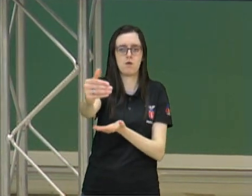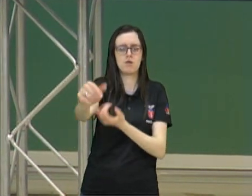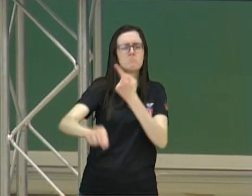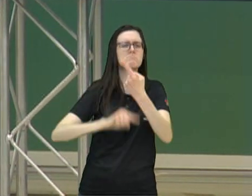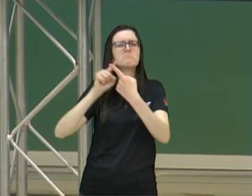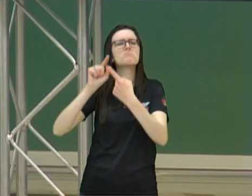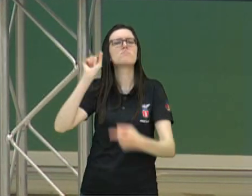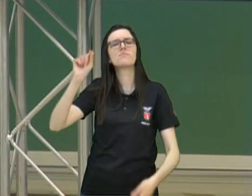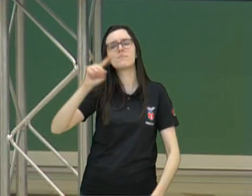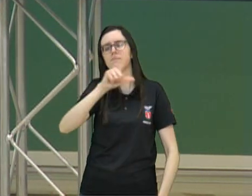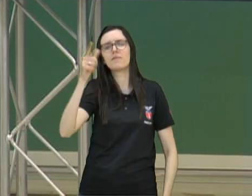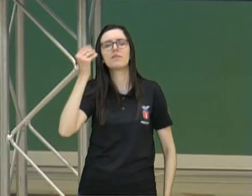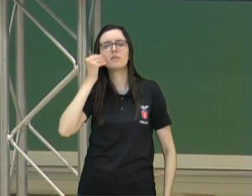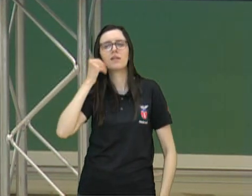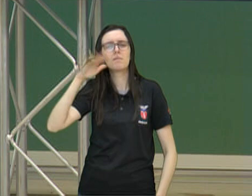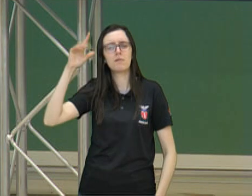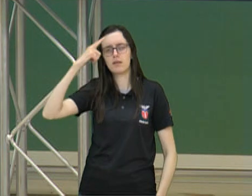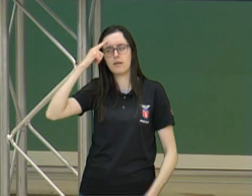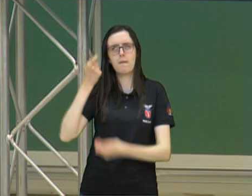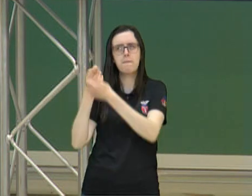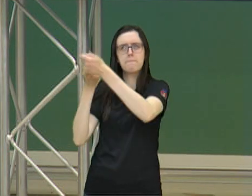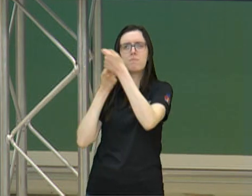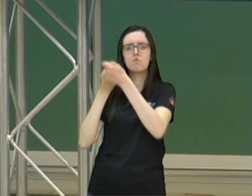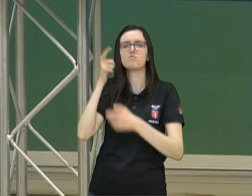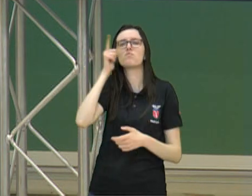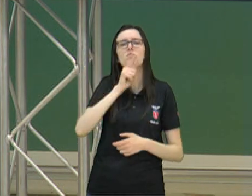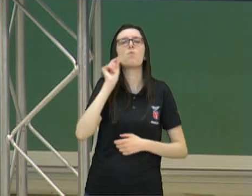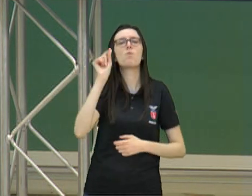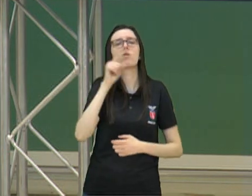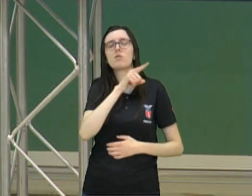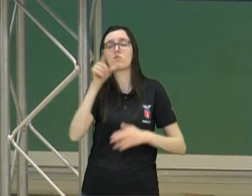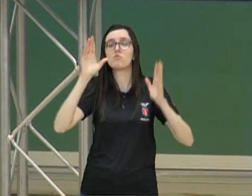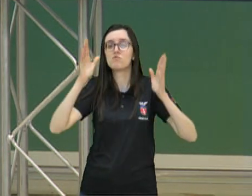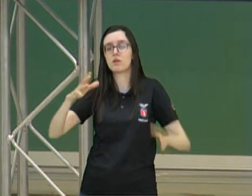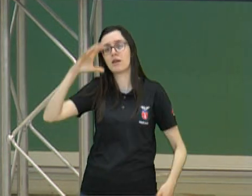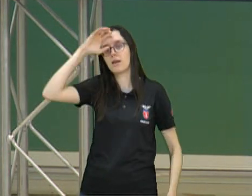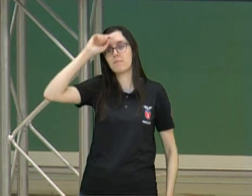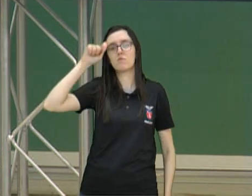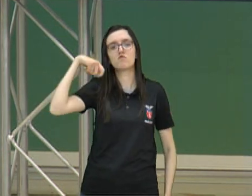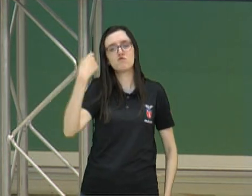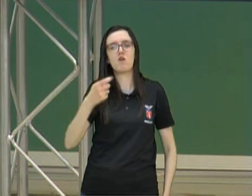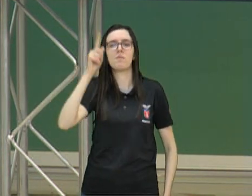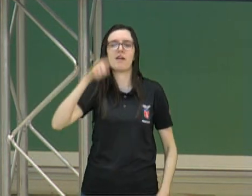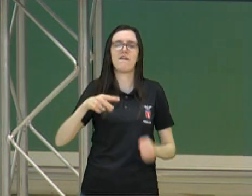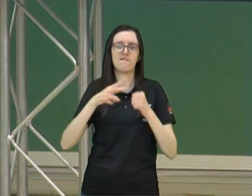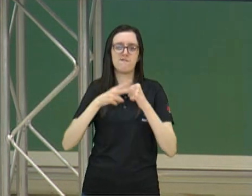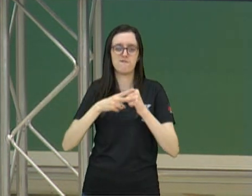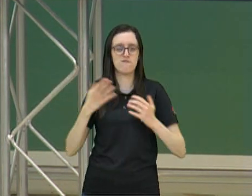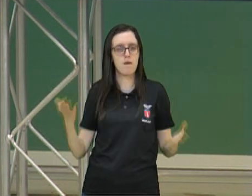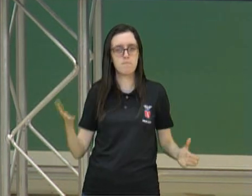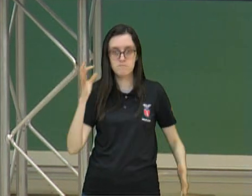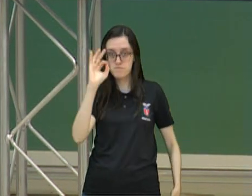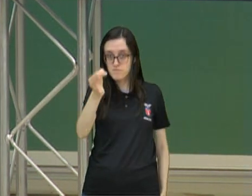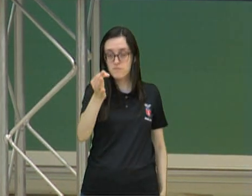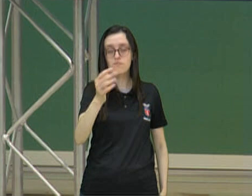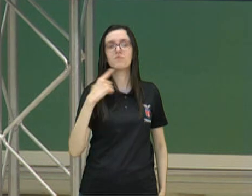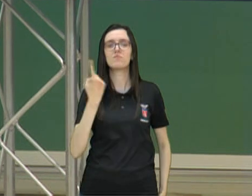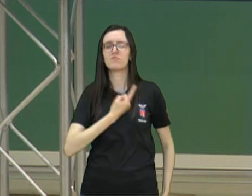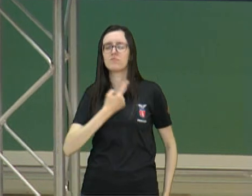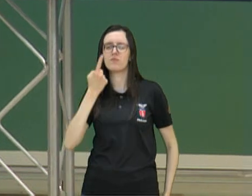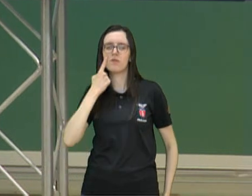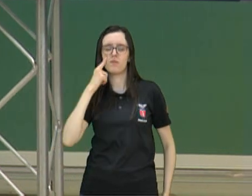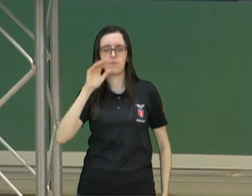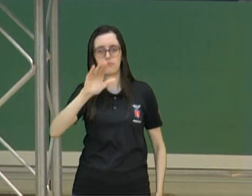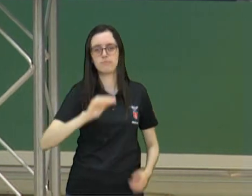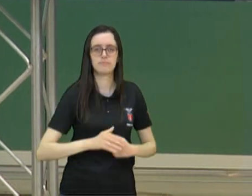você começar a puxar aí na sua memória aquilo que você já aprendeu sobre os verbos, certo? Vamos dar uma olhadinha.